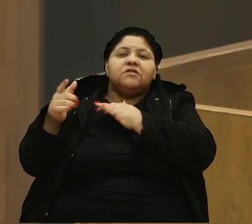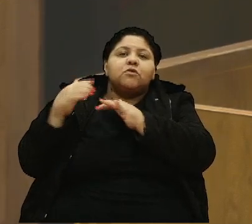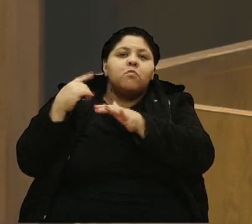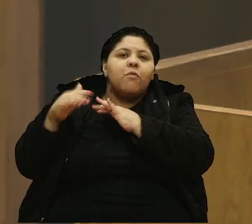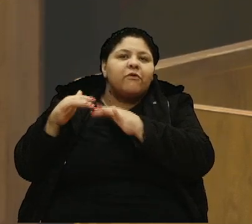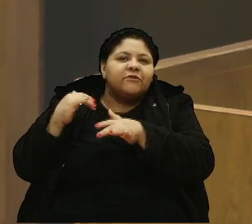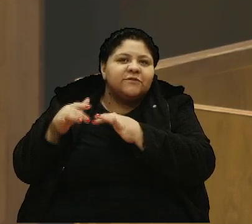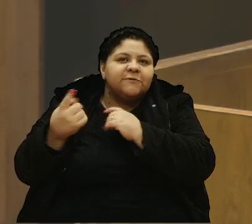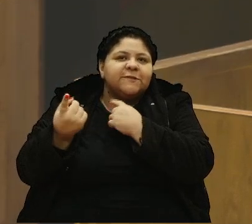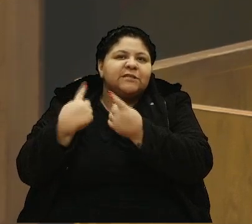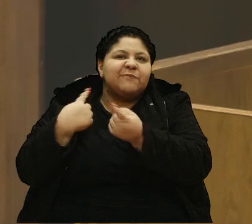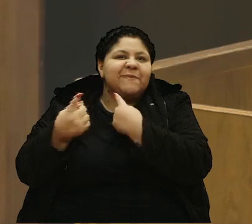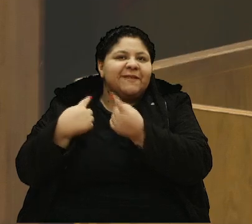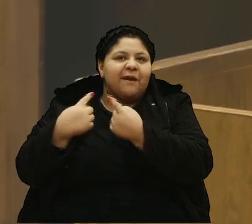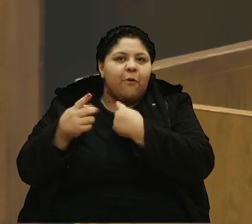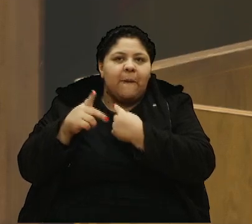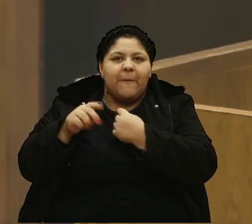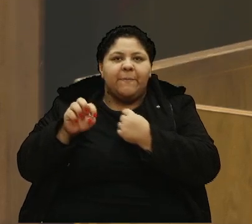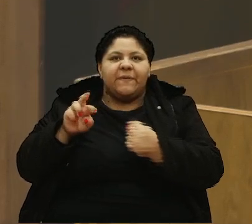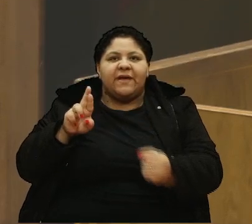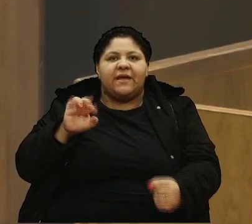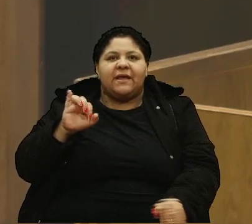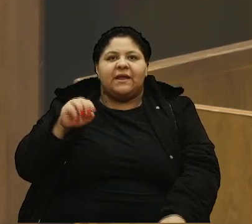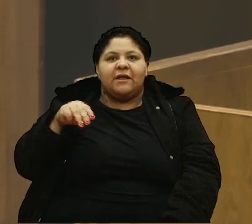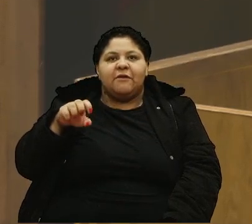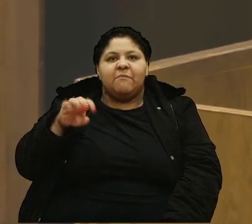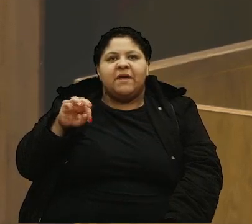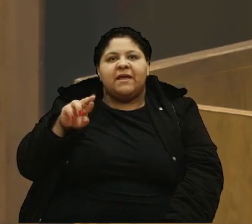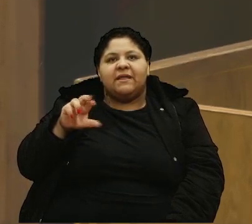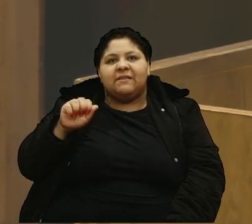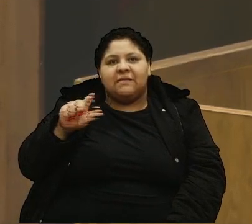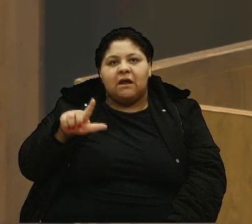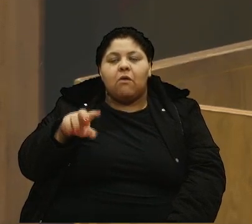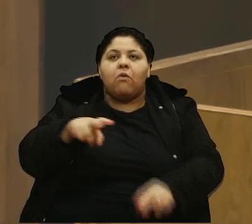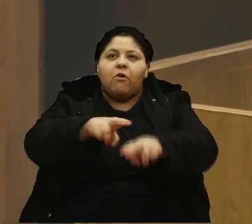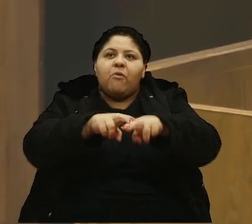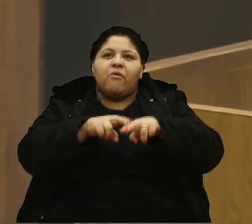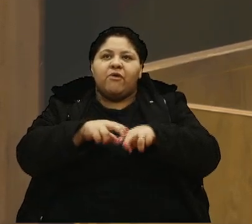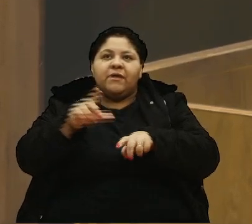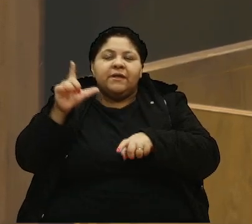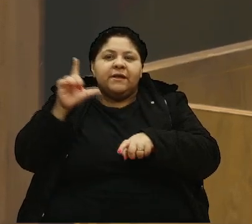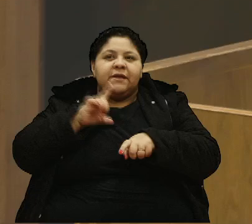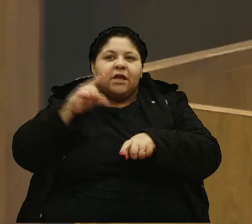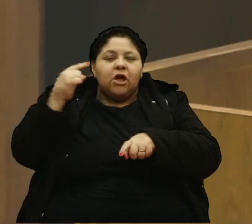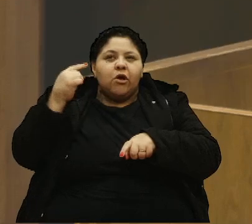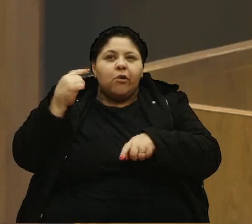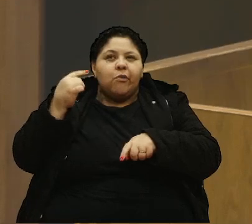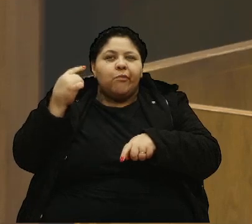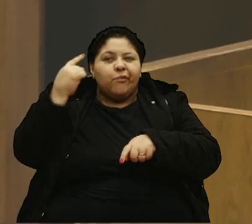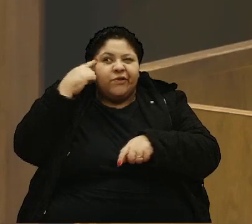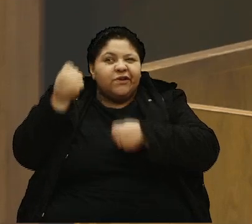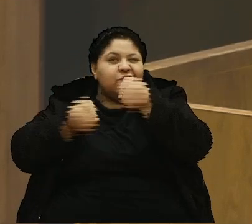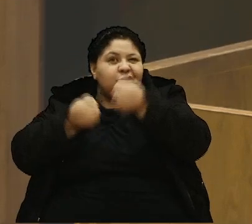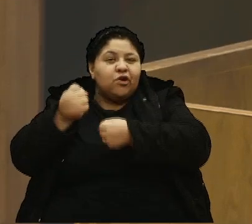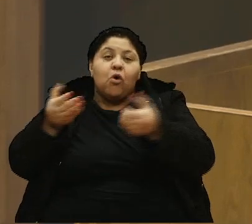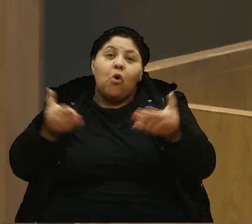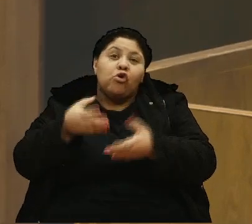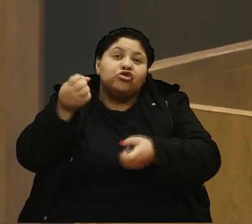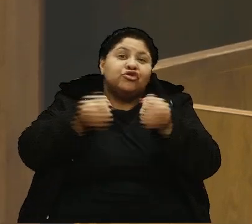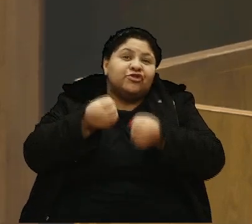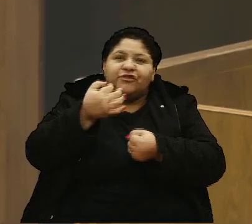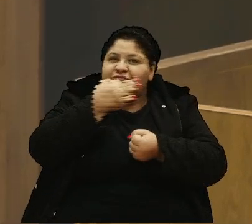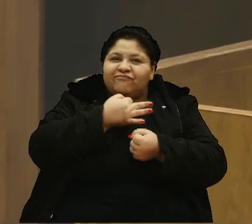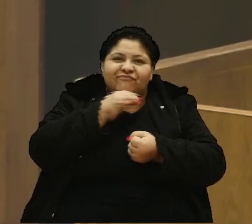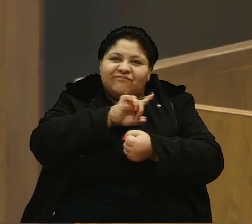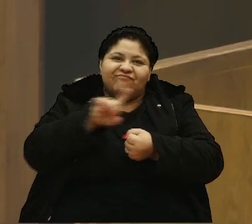fluidez nas perimetrais. É assim que nós devemos pensar, para o trânsito fluir de verdade. Hoje o trânsito de Caxias do Sul